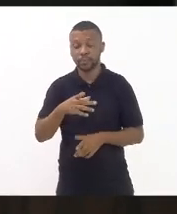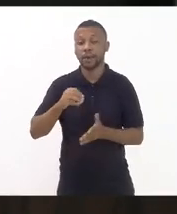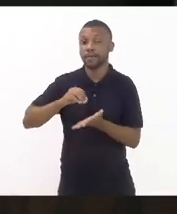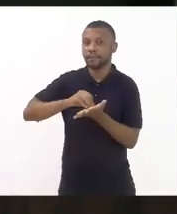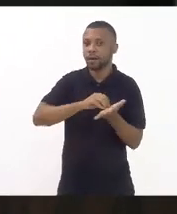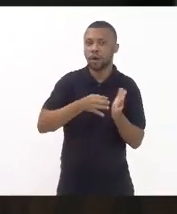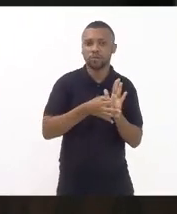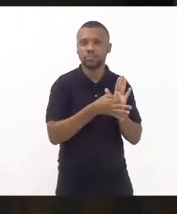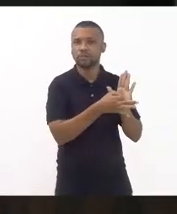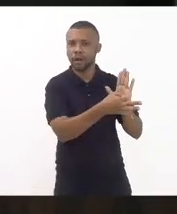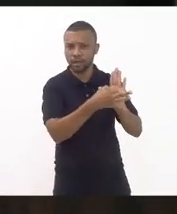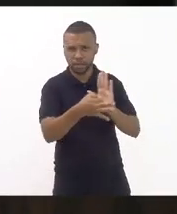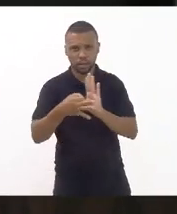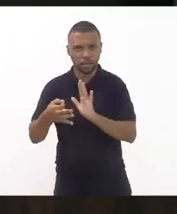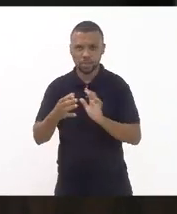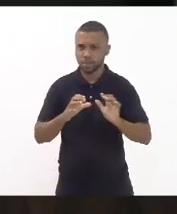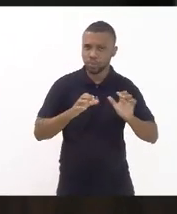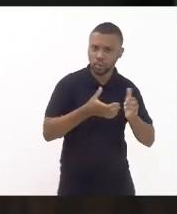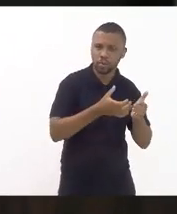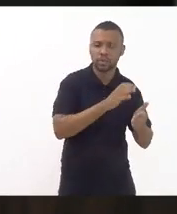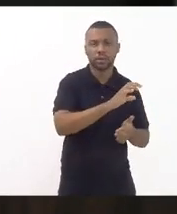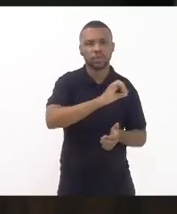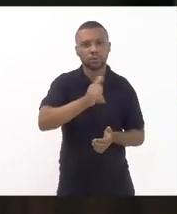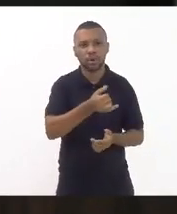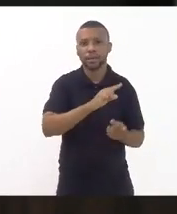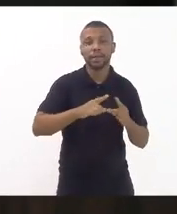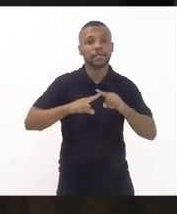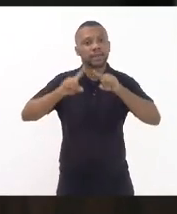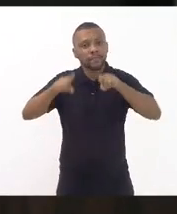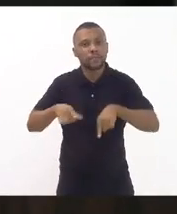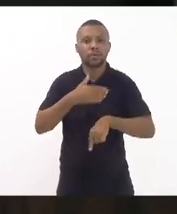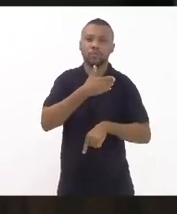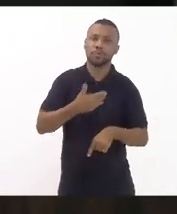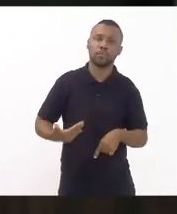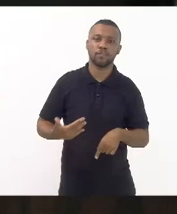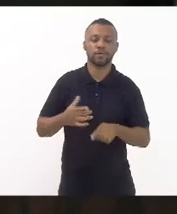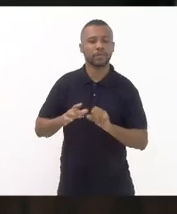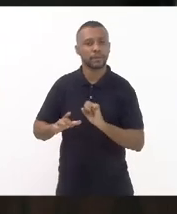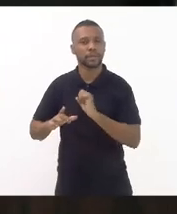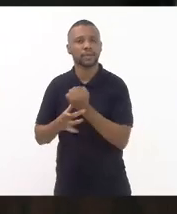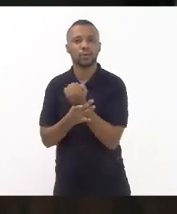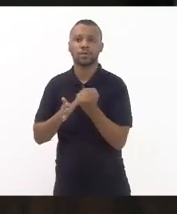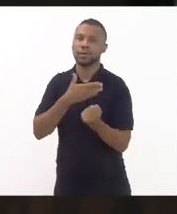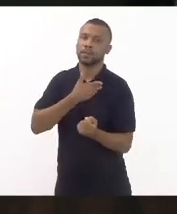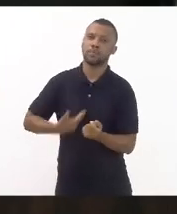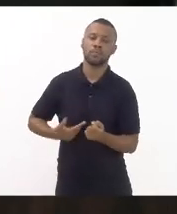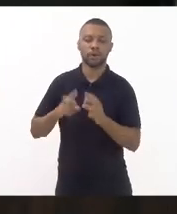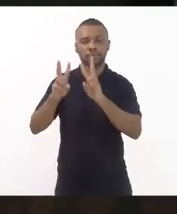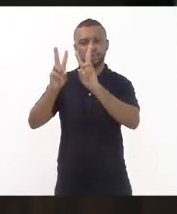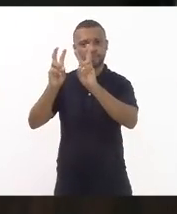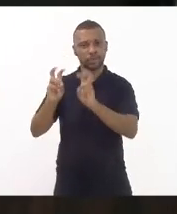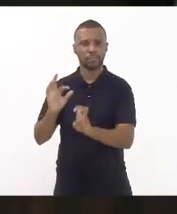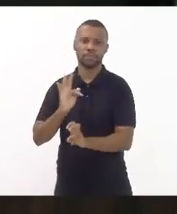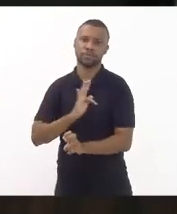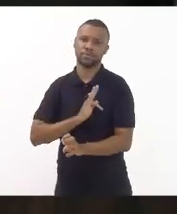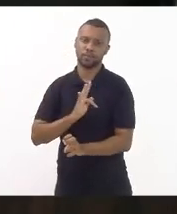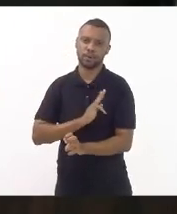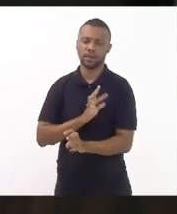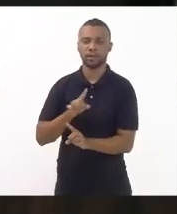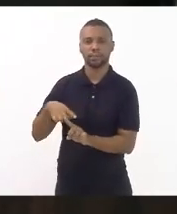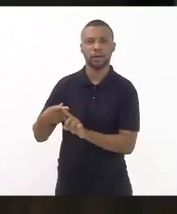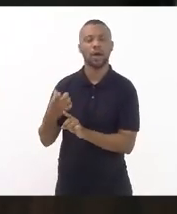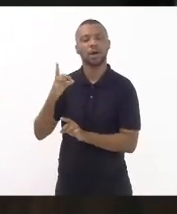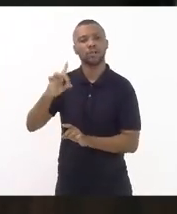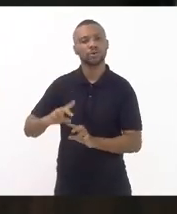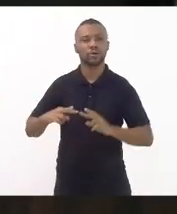e Justiça, Servidores Públicos, Segurança Pública e Assuntos de Polícia, Defesa de Direitos Humanos e Cidadania,